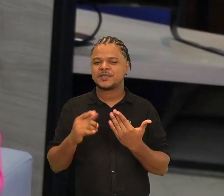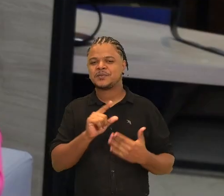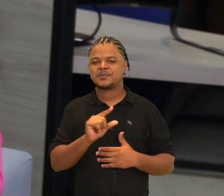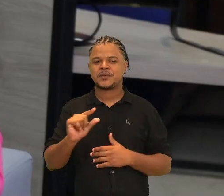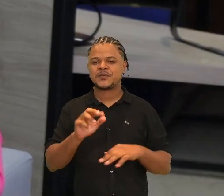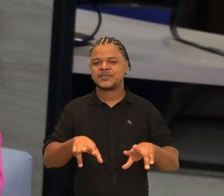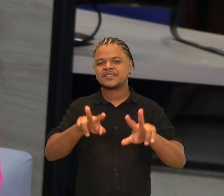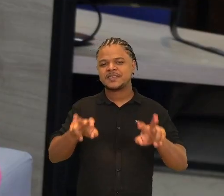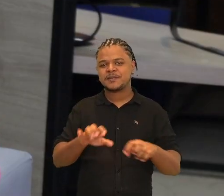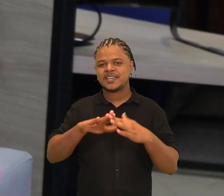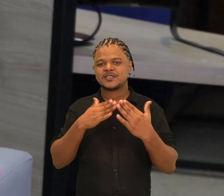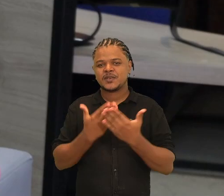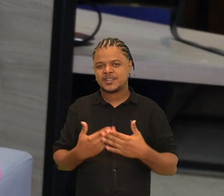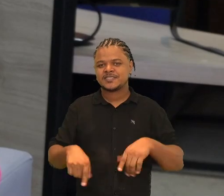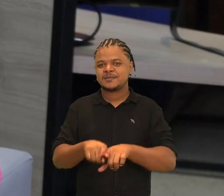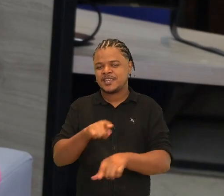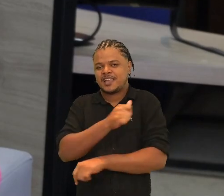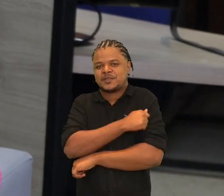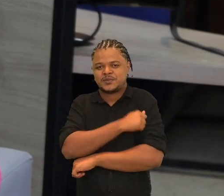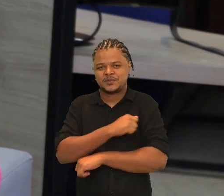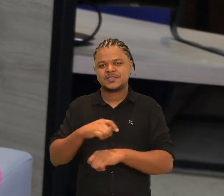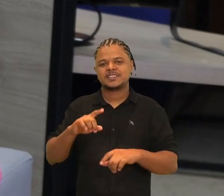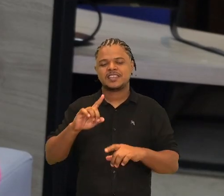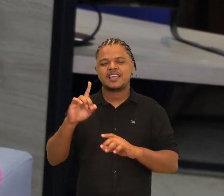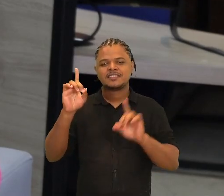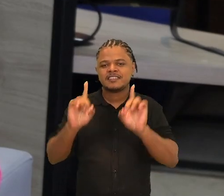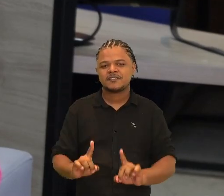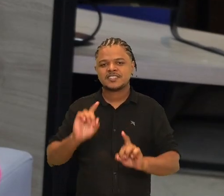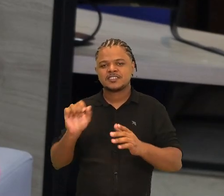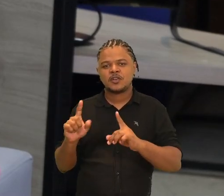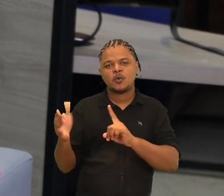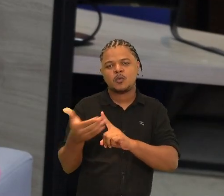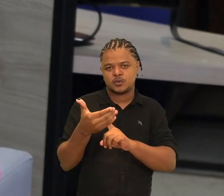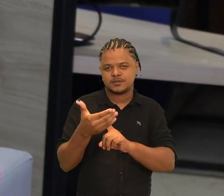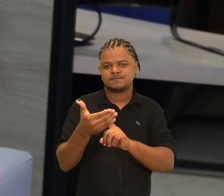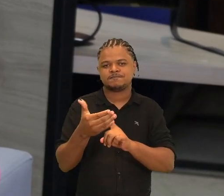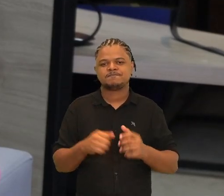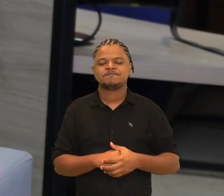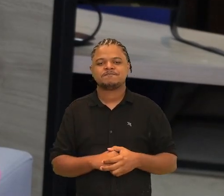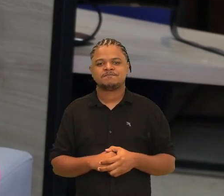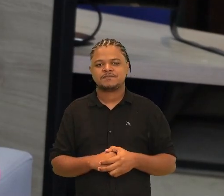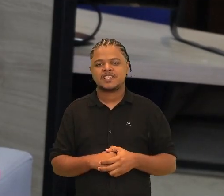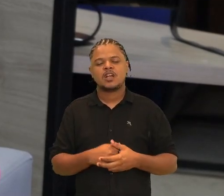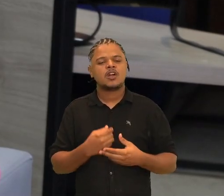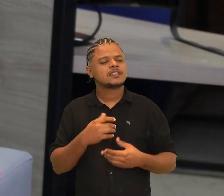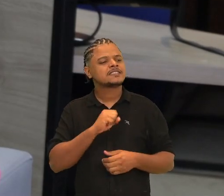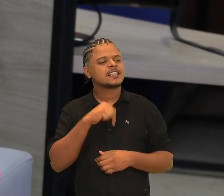sobre escolas e alunos com deficiências ocultas. Professora Sandra, como é que